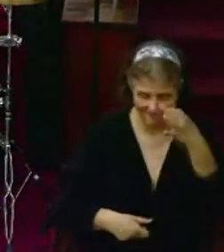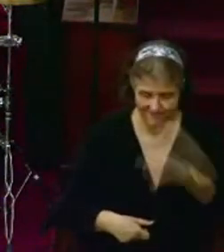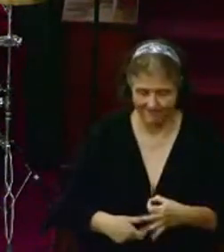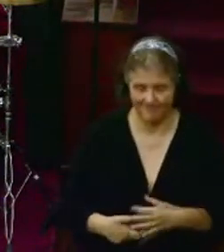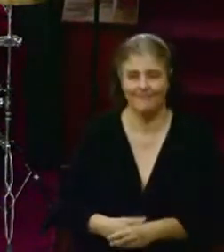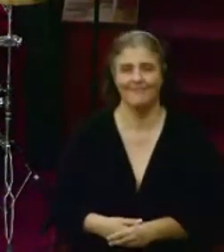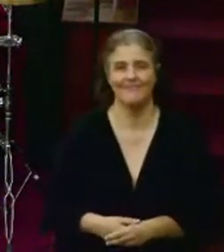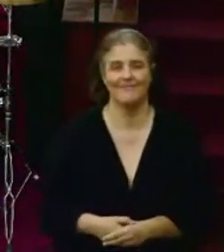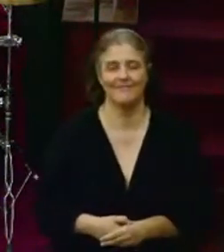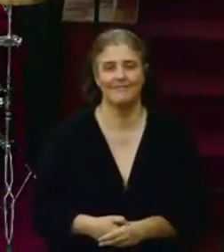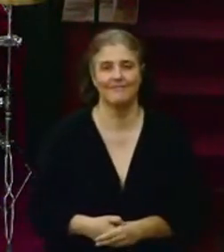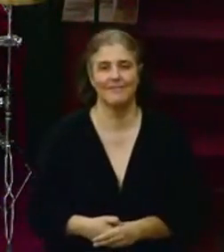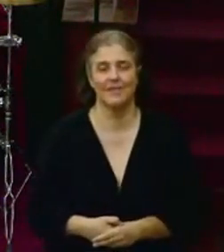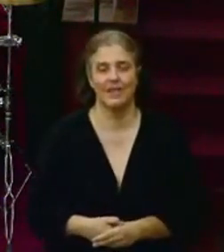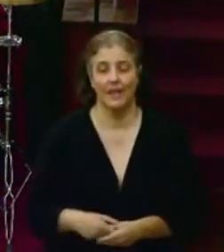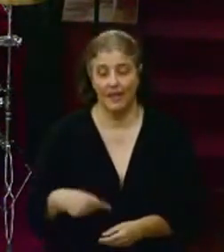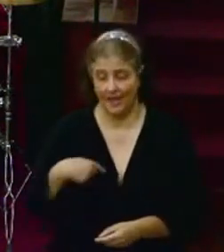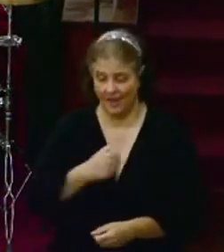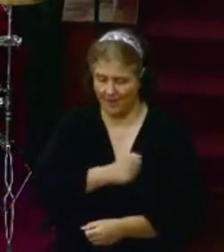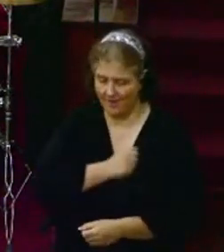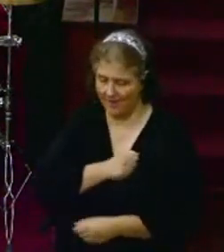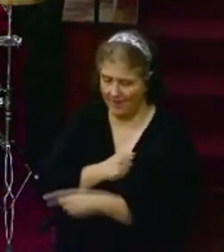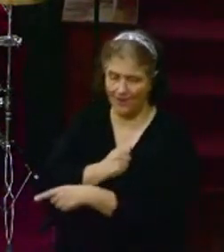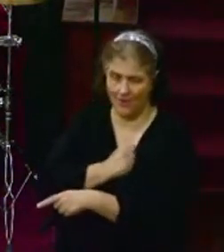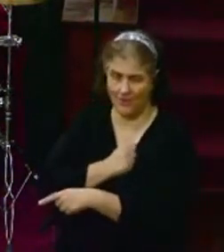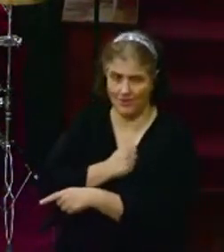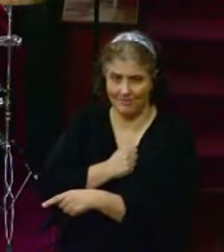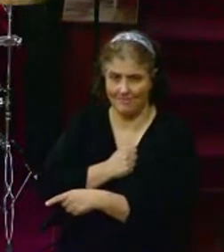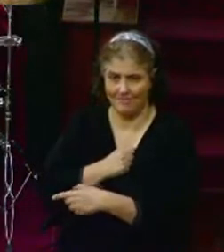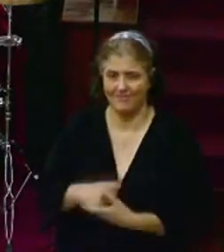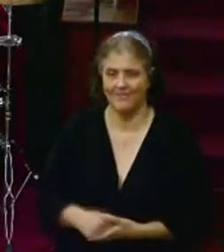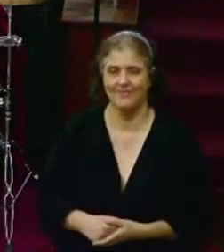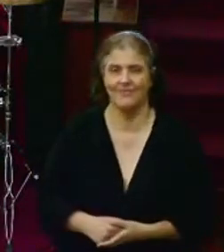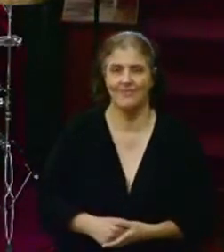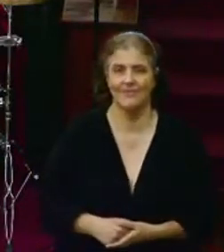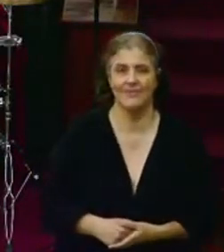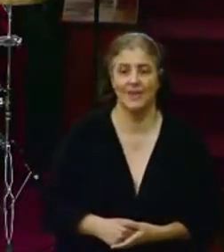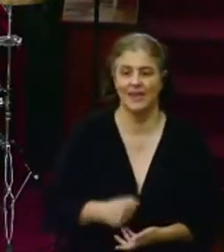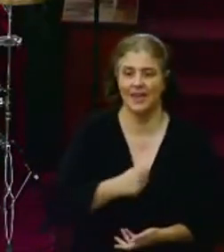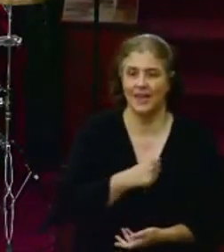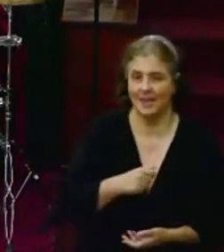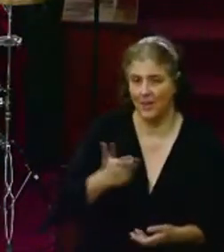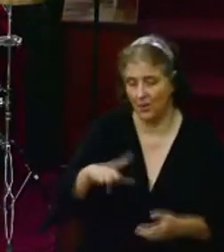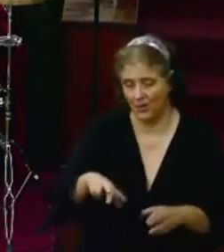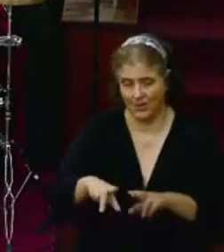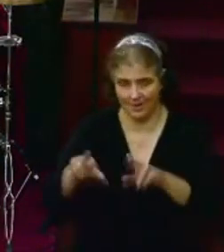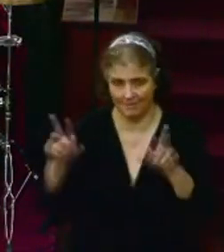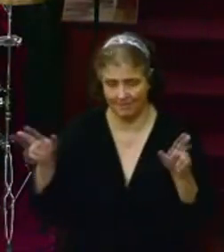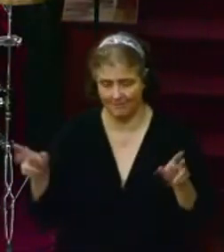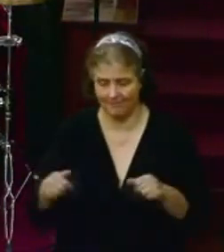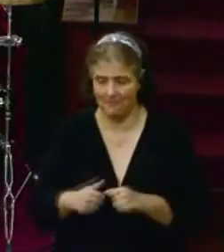escravo, ele tem um carinho. Em outras versões a palavra é assim: e o meu menino será